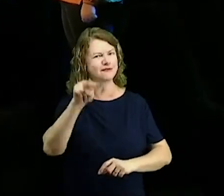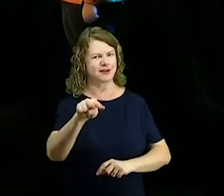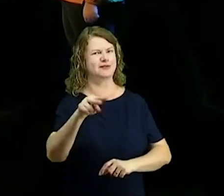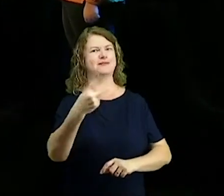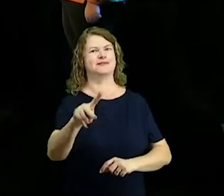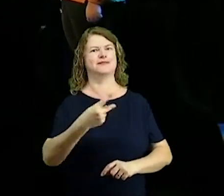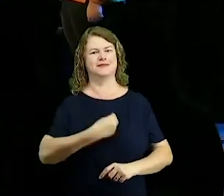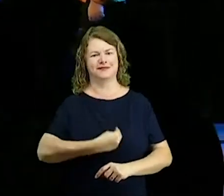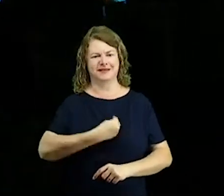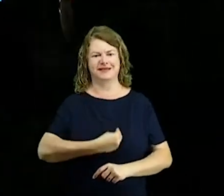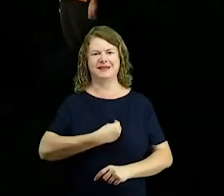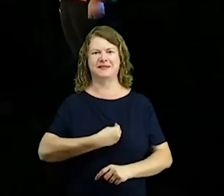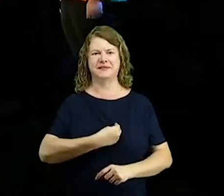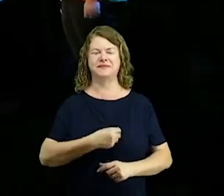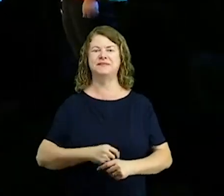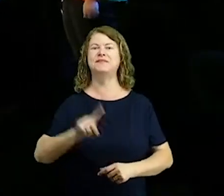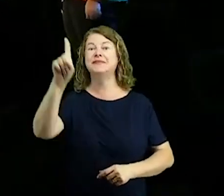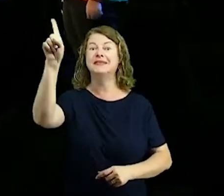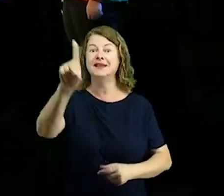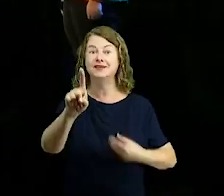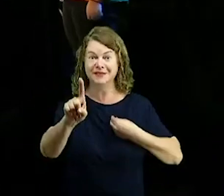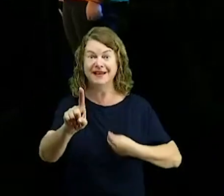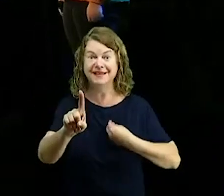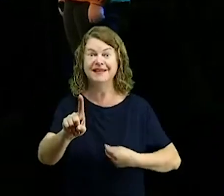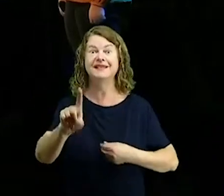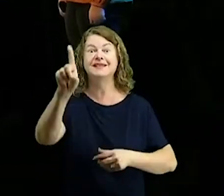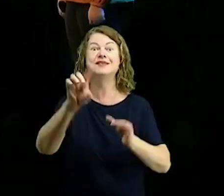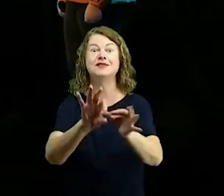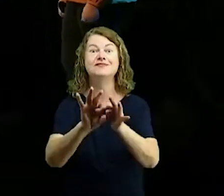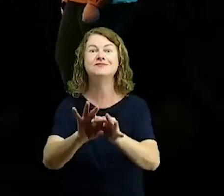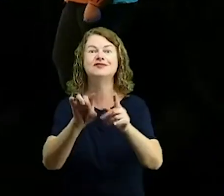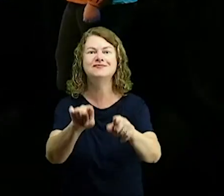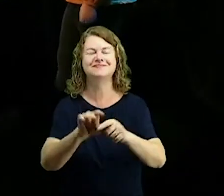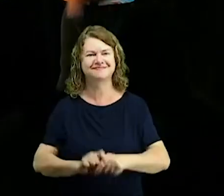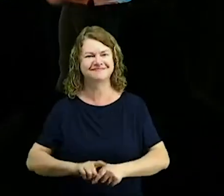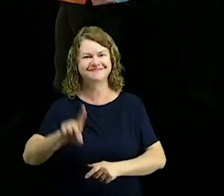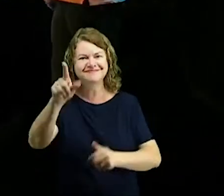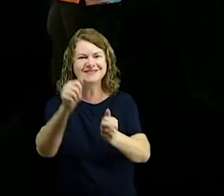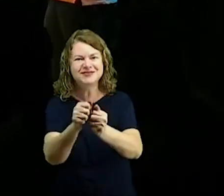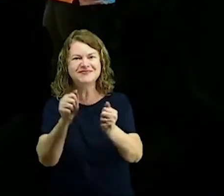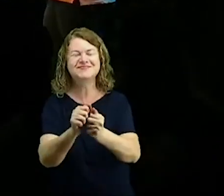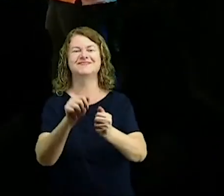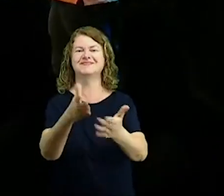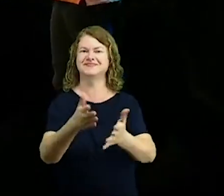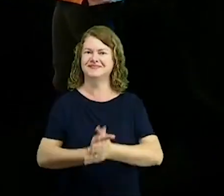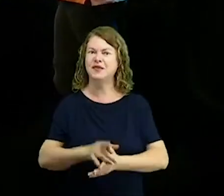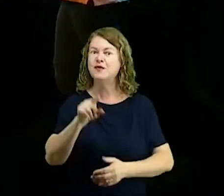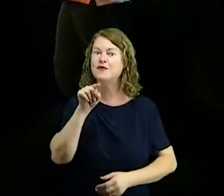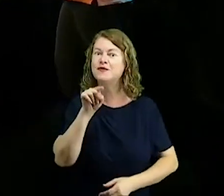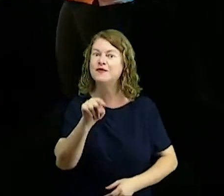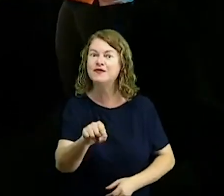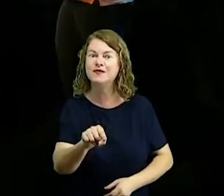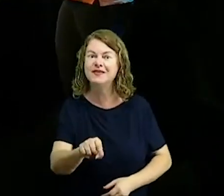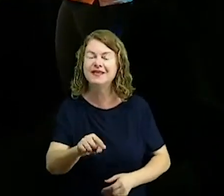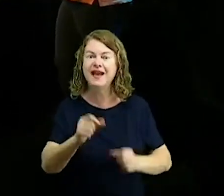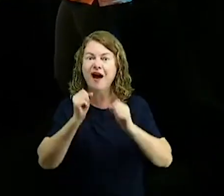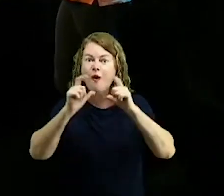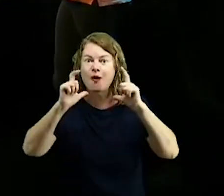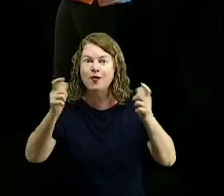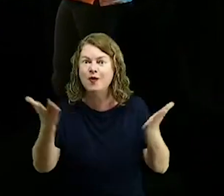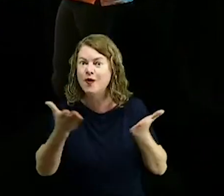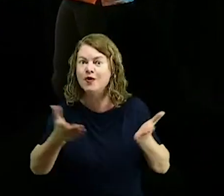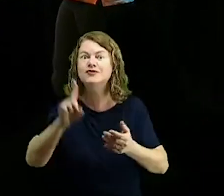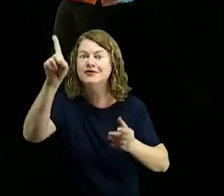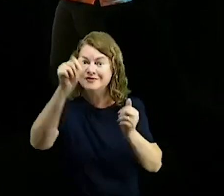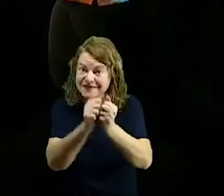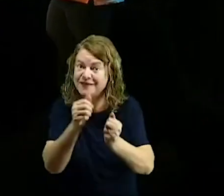Ele está aqui, querido. Deus está aqui. Deus é contigo. Deus era contigo quando você acordou hoje. E Deus vai ser contigo quando você